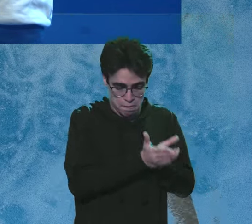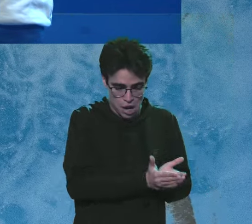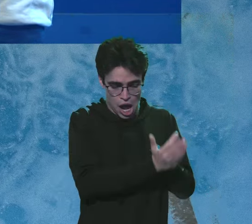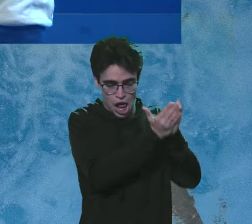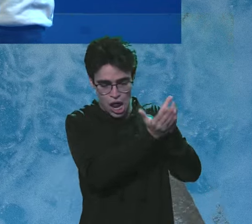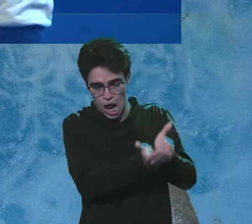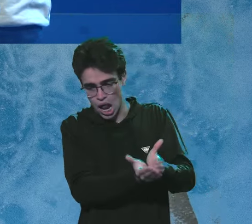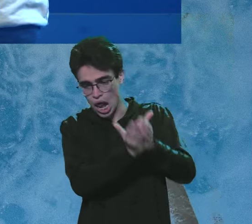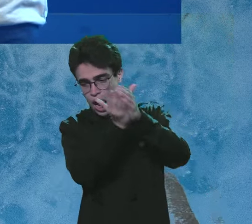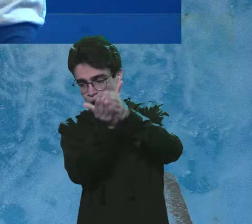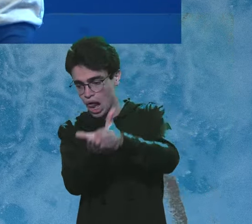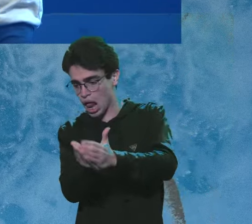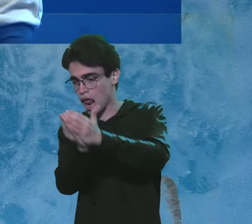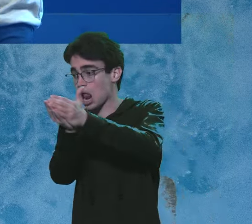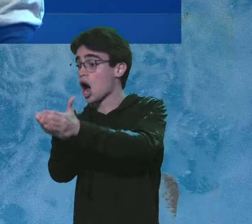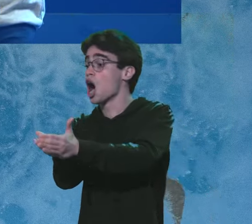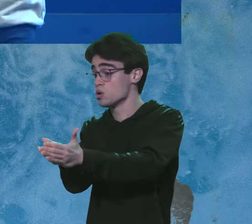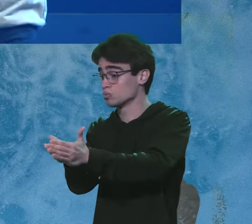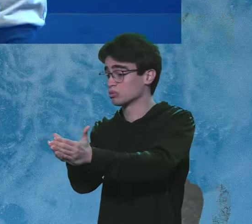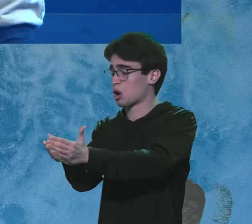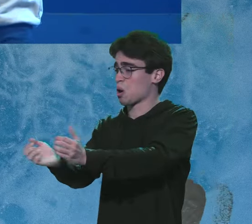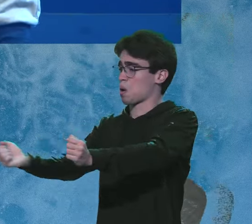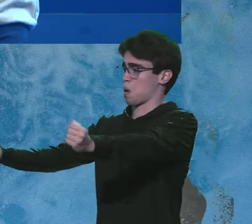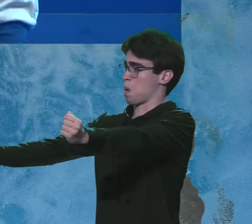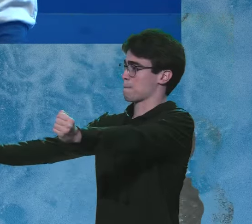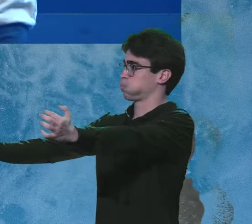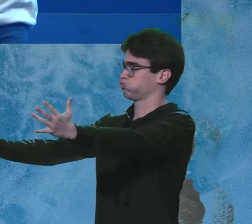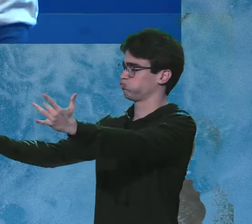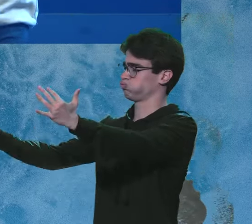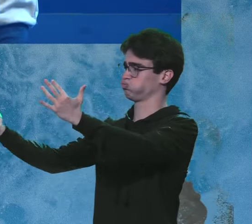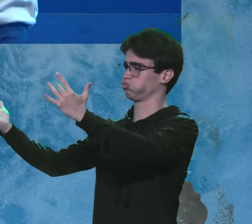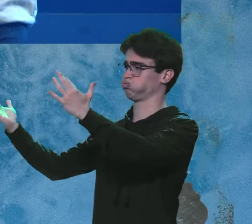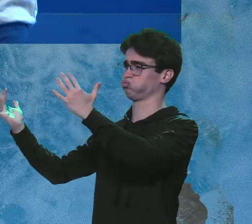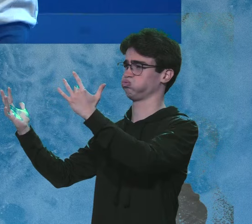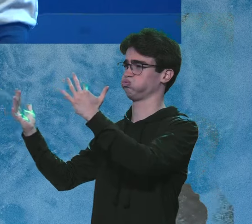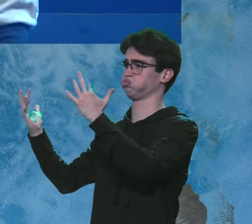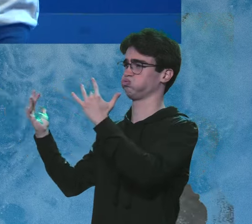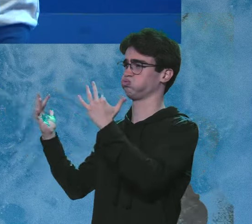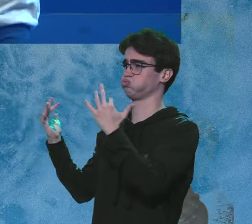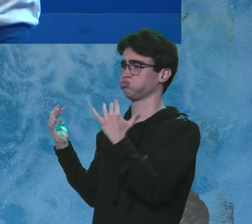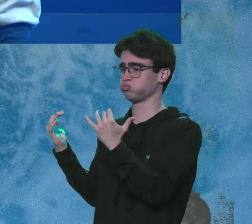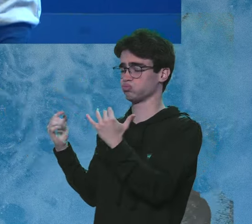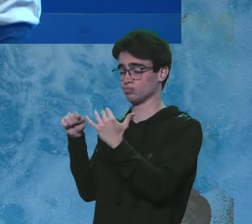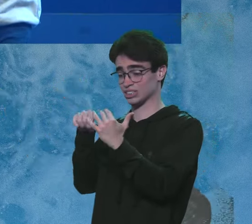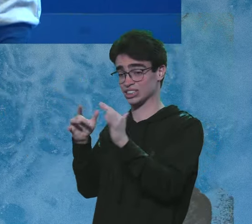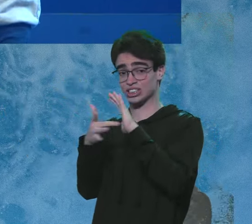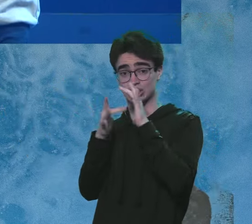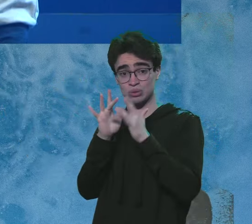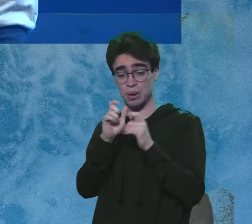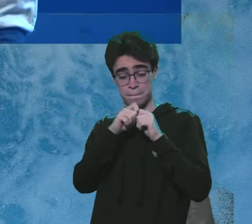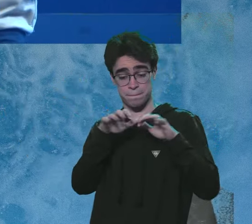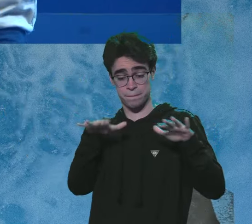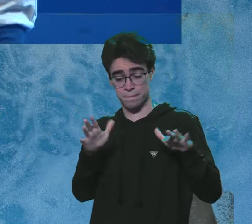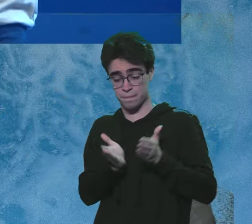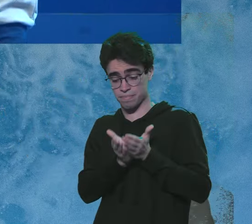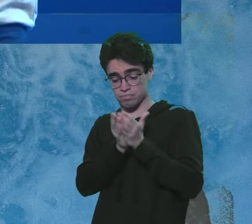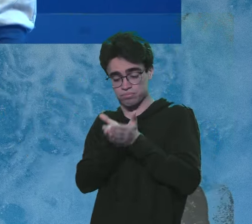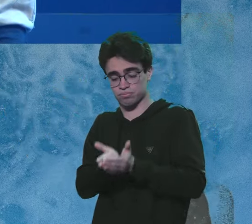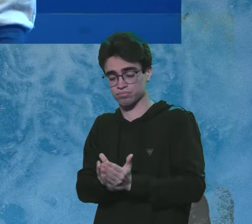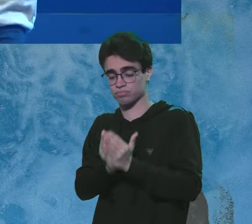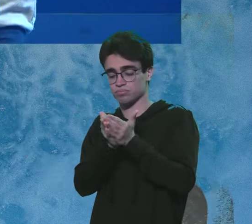uma grande multidão se reuniu ao seu redor, enquanto ele estava à beira do lago. Então